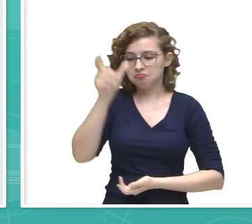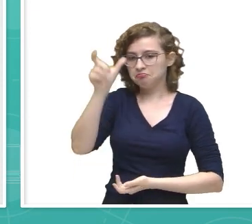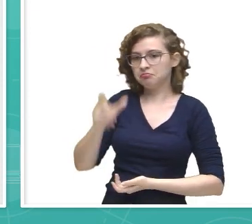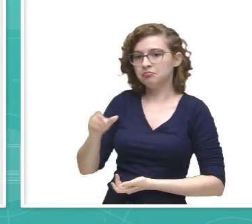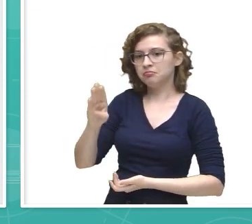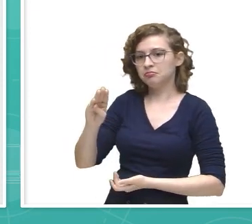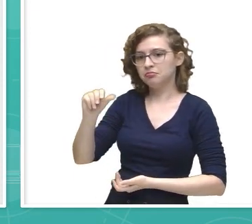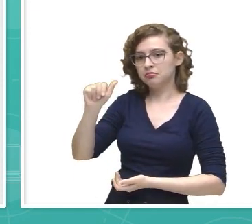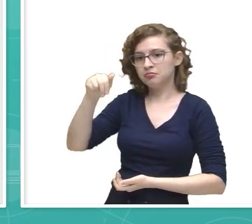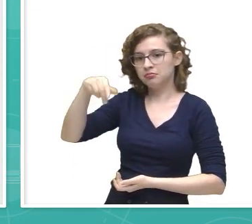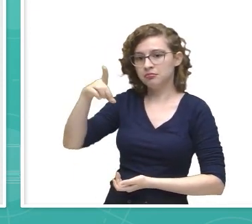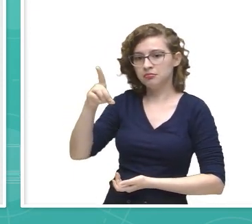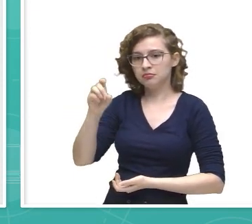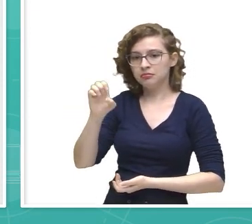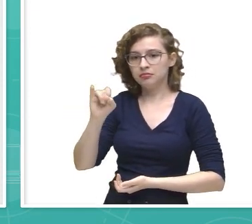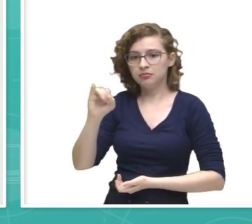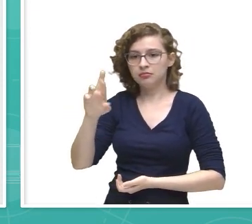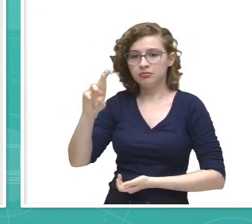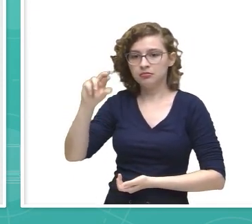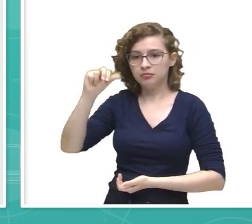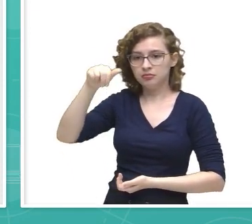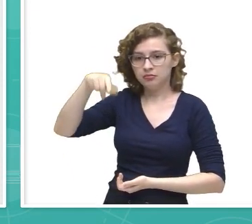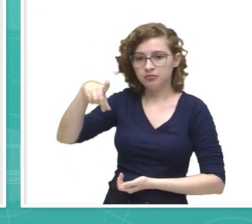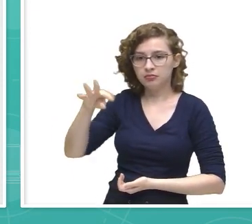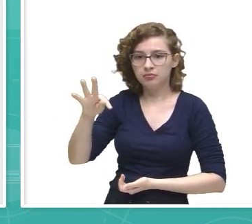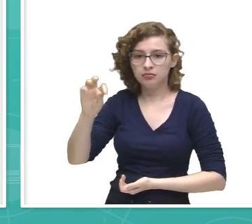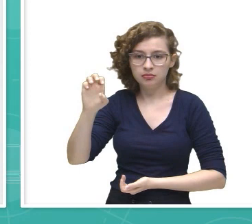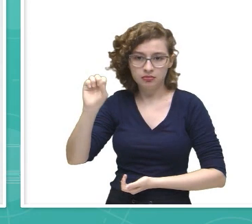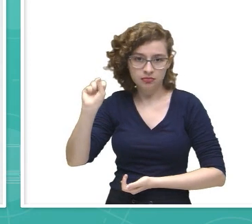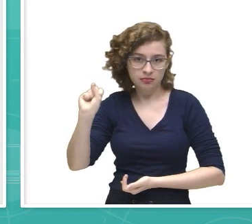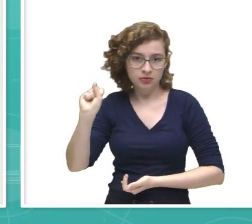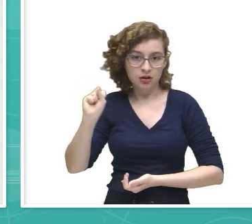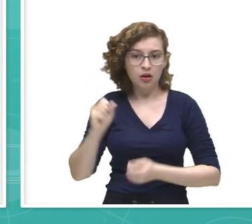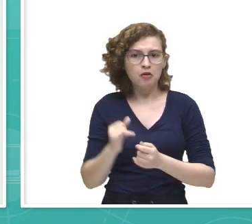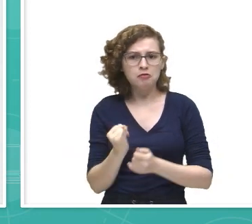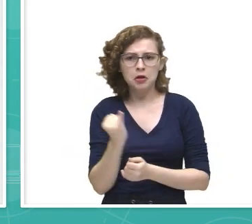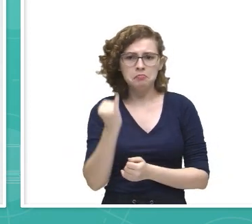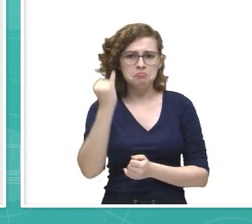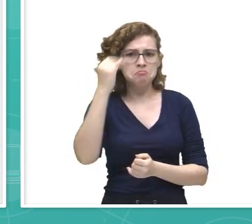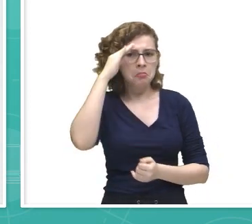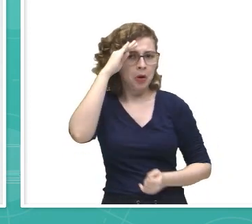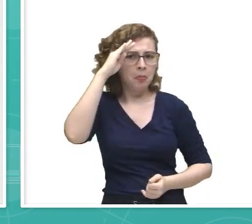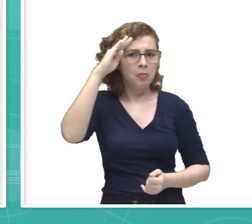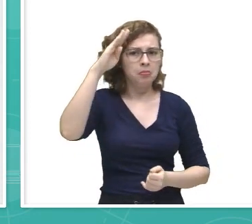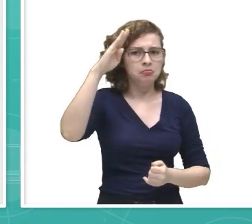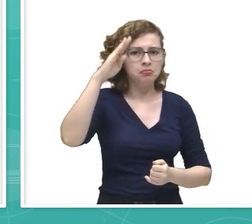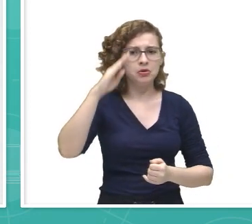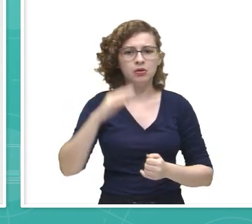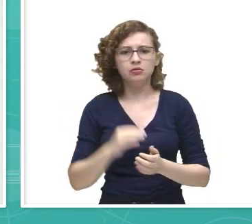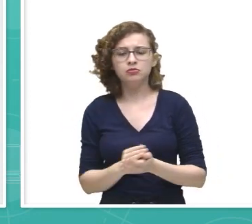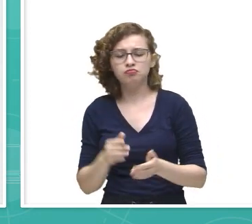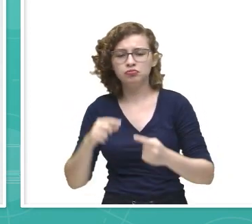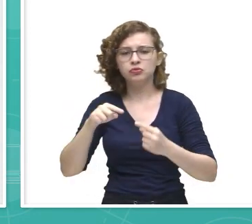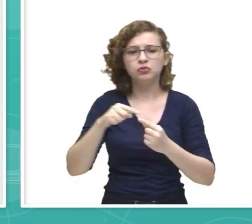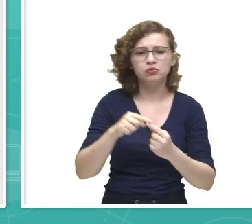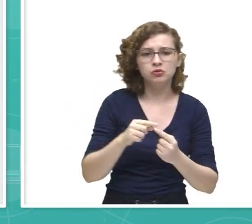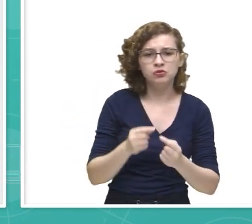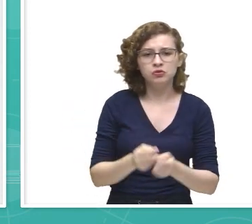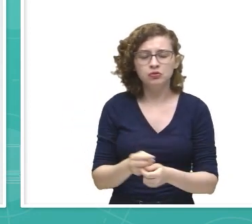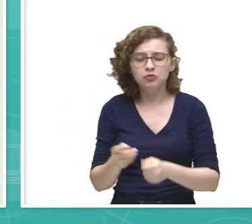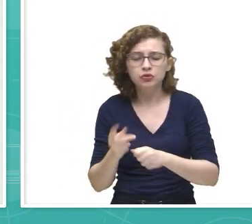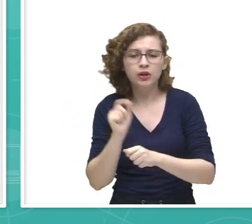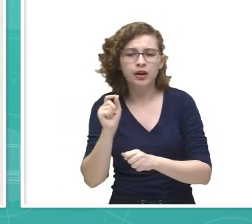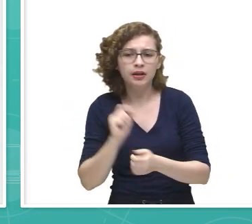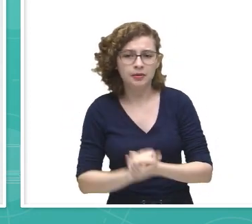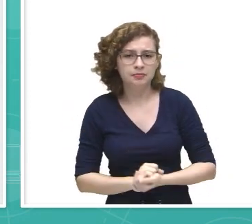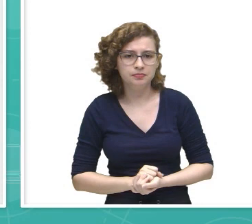importante no processo de colonização do Brasil. Tinham como objetivo de procurar riquezas,